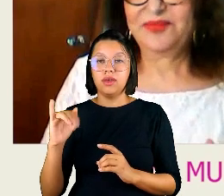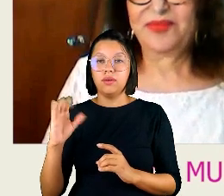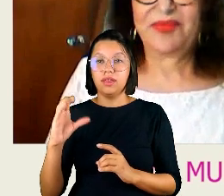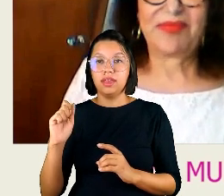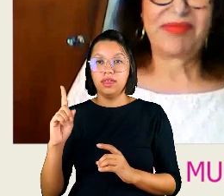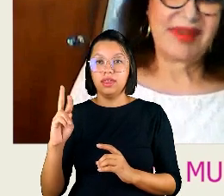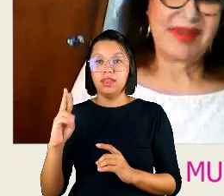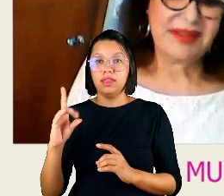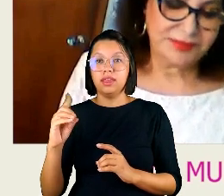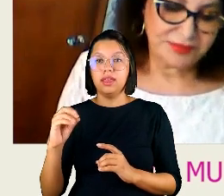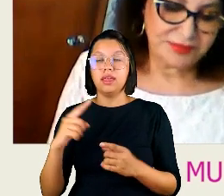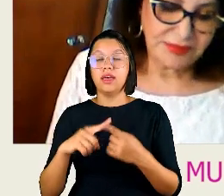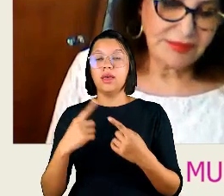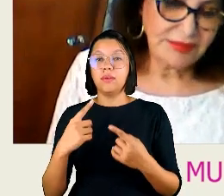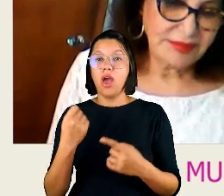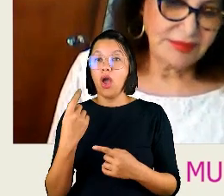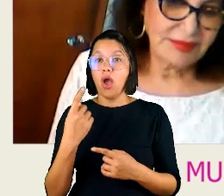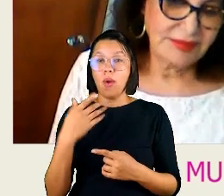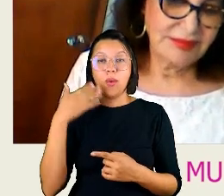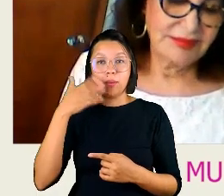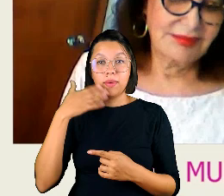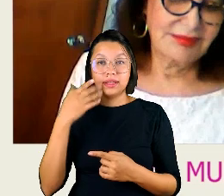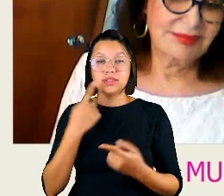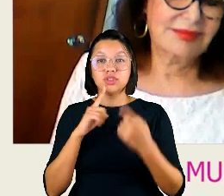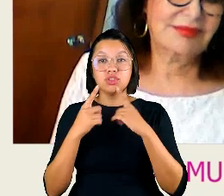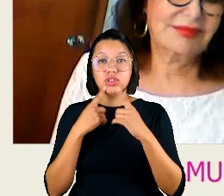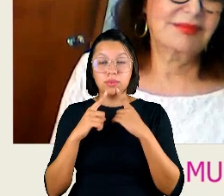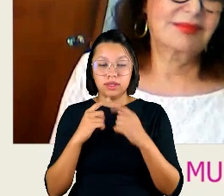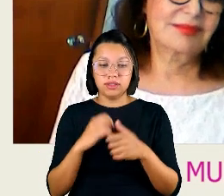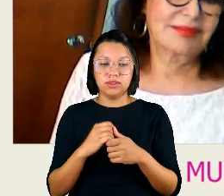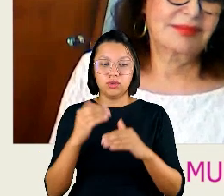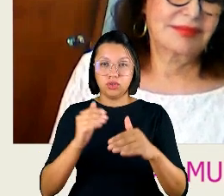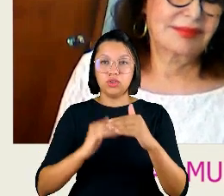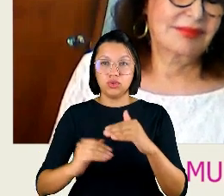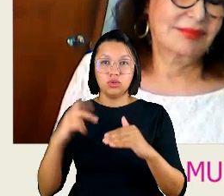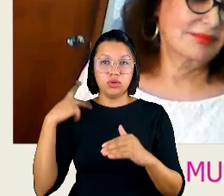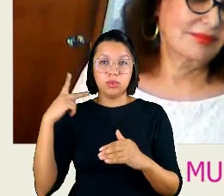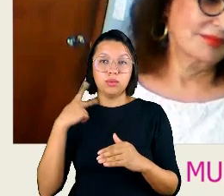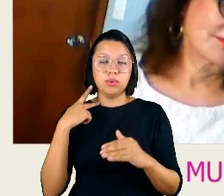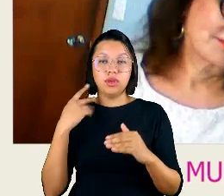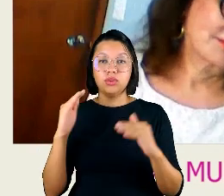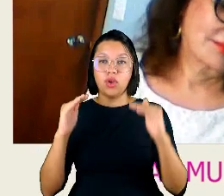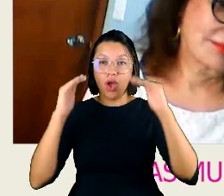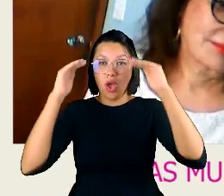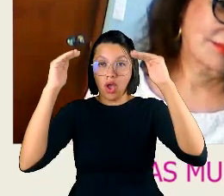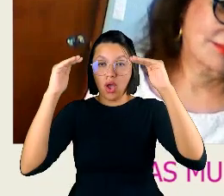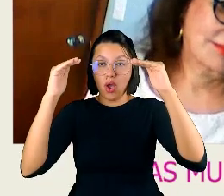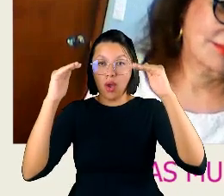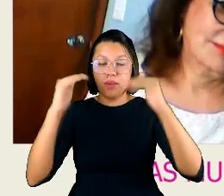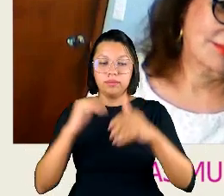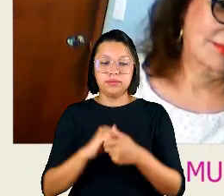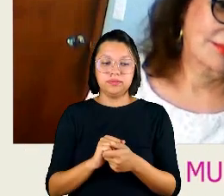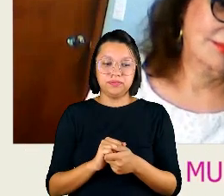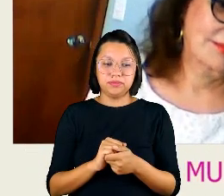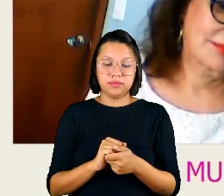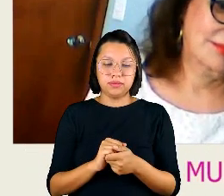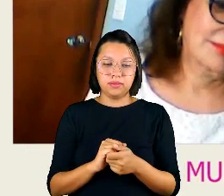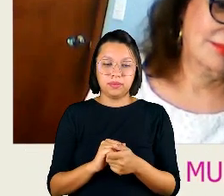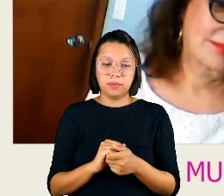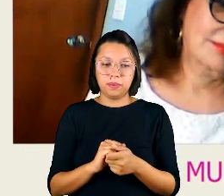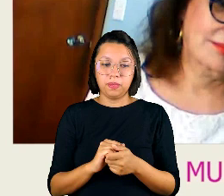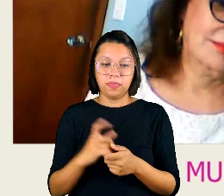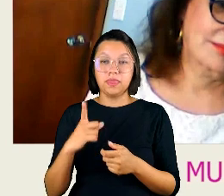único debatedor e a subprocuradora-geral da República, ela Vieco. Então, teremos